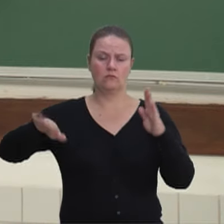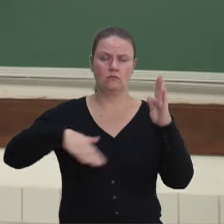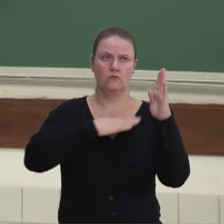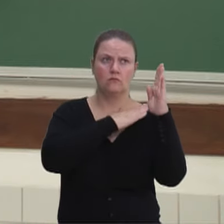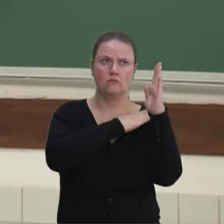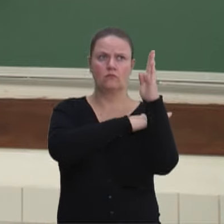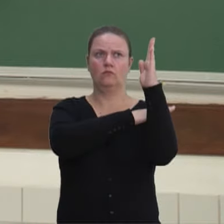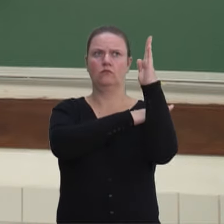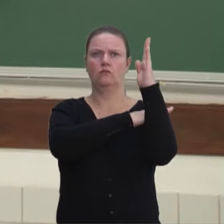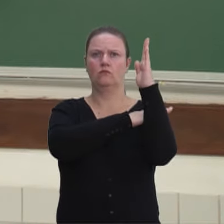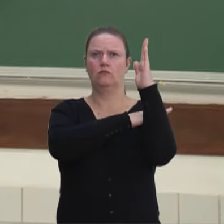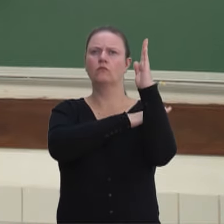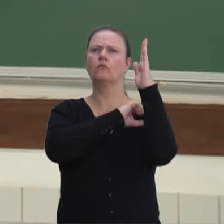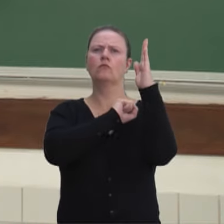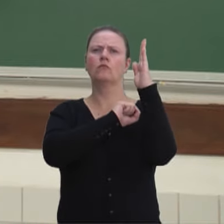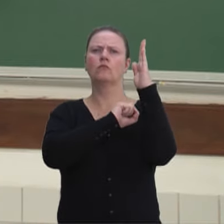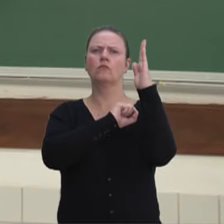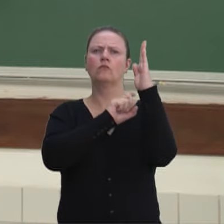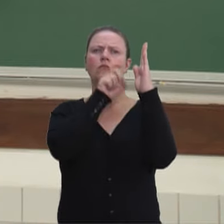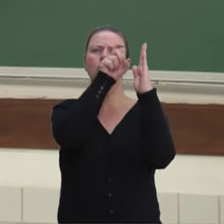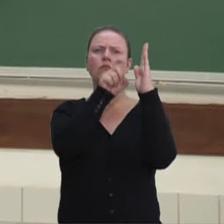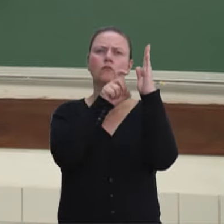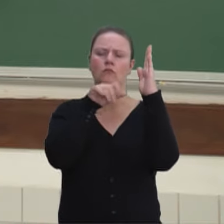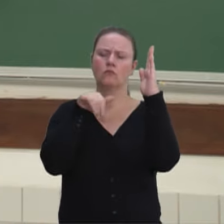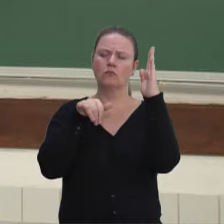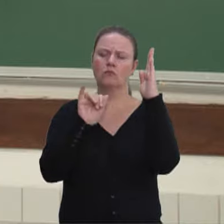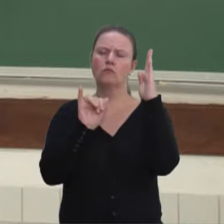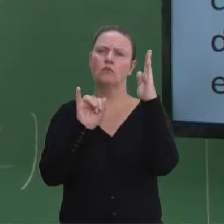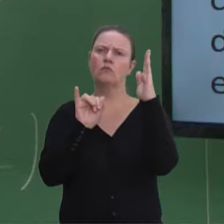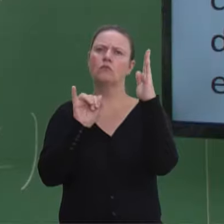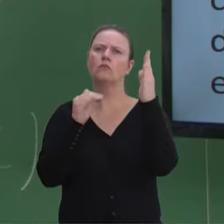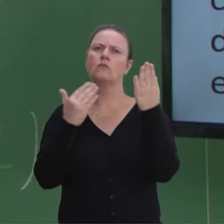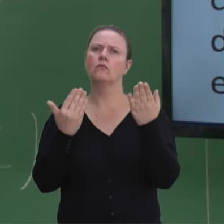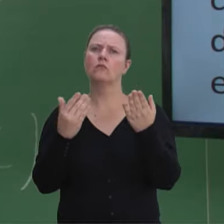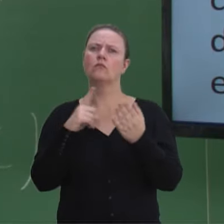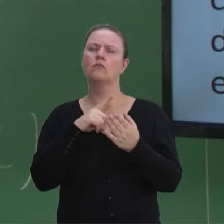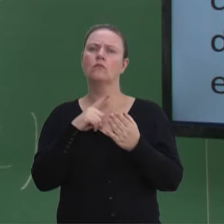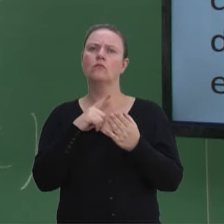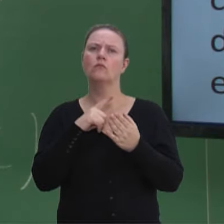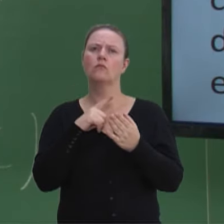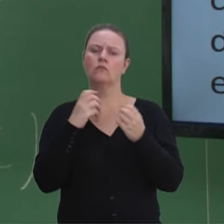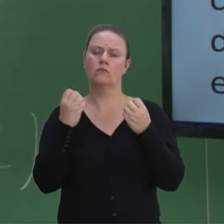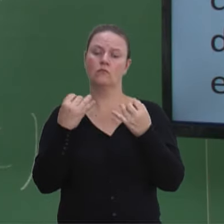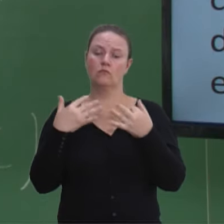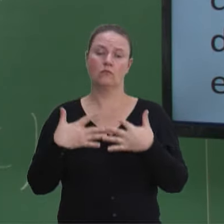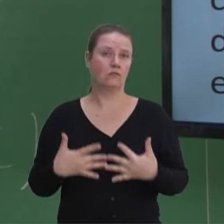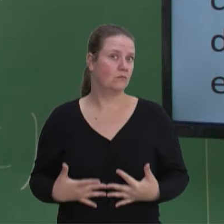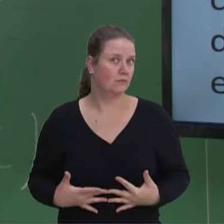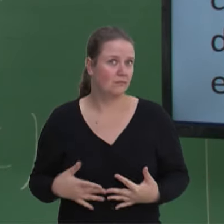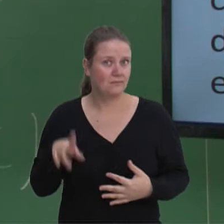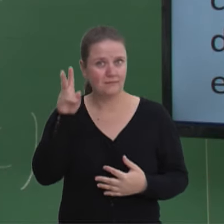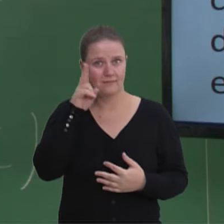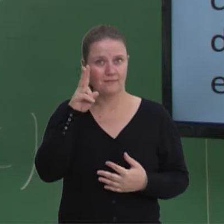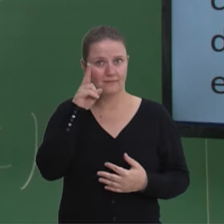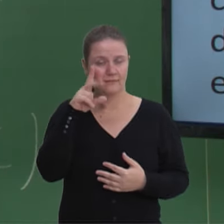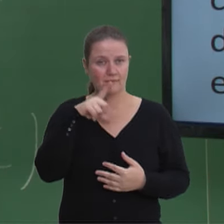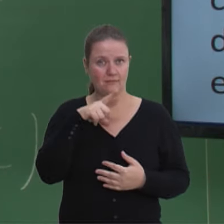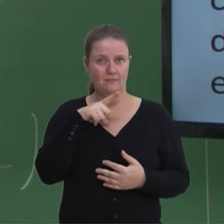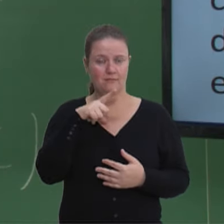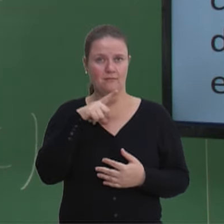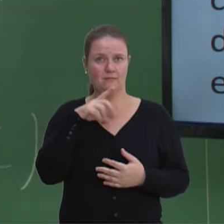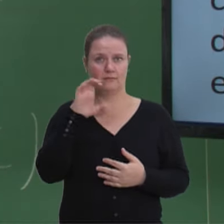e y, a gente tem uma equação que fala sobre isso, não tem? A gente